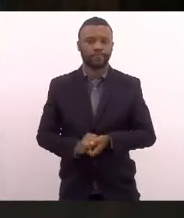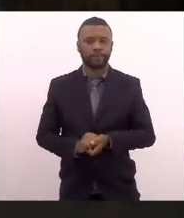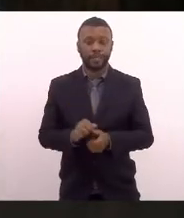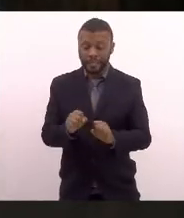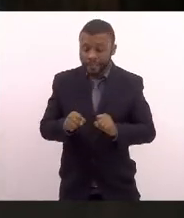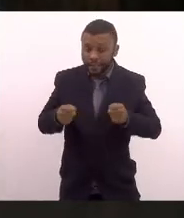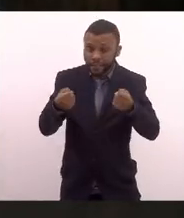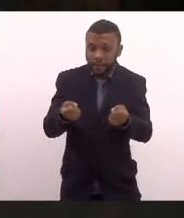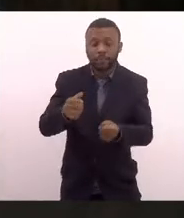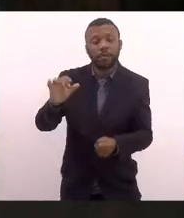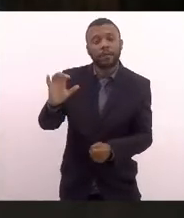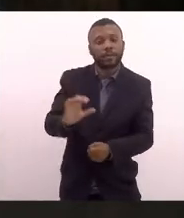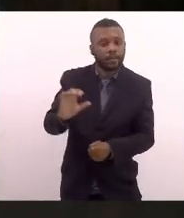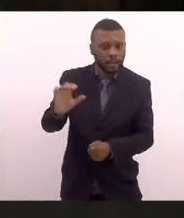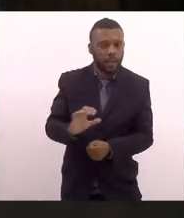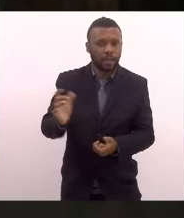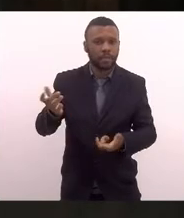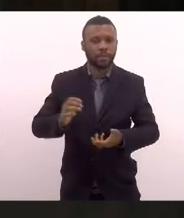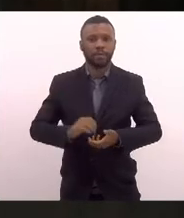defendemos a ciência